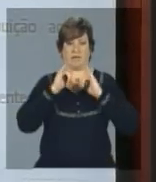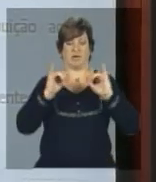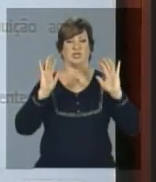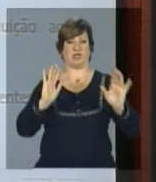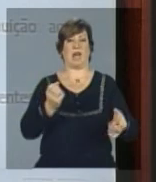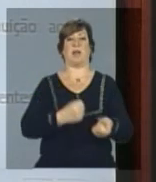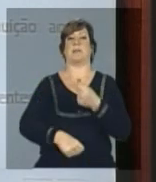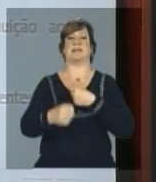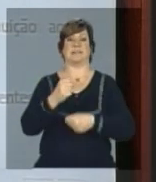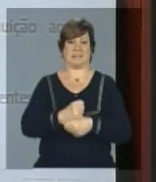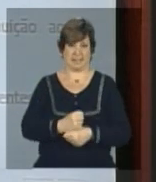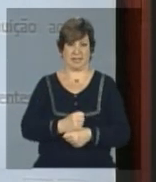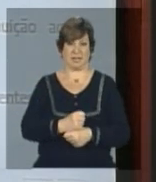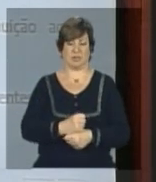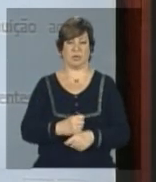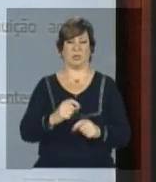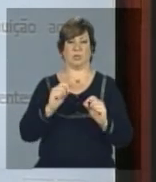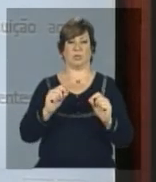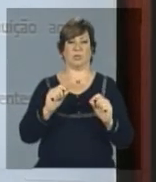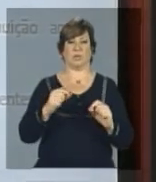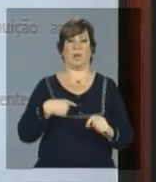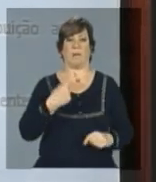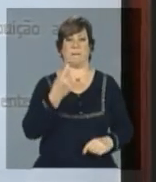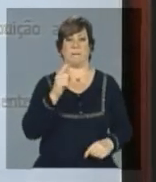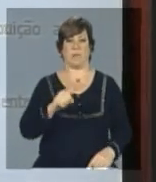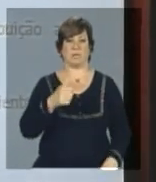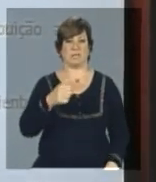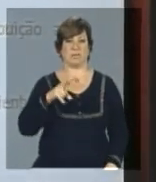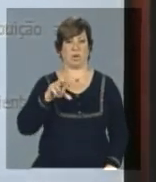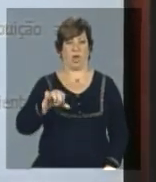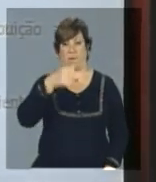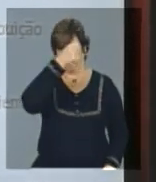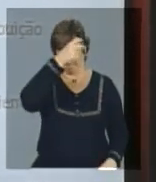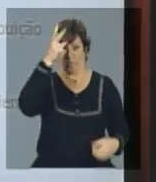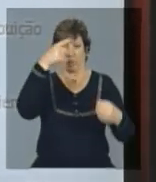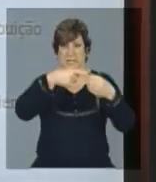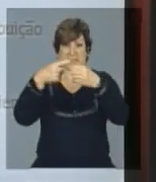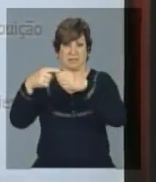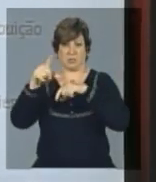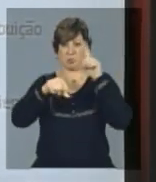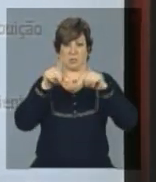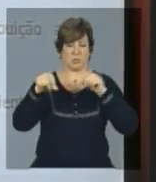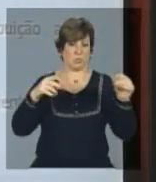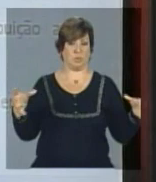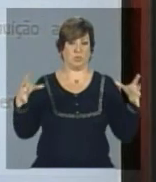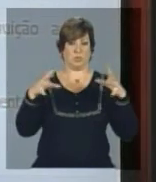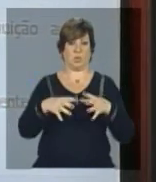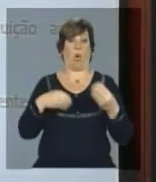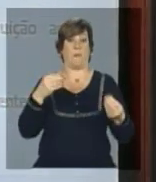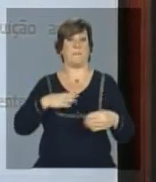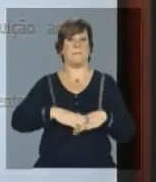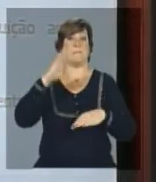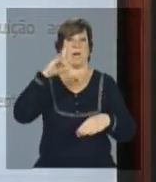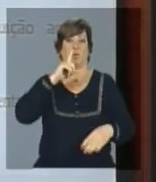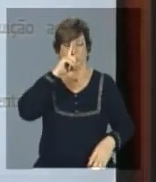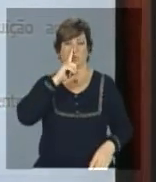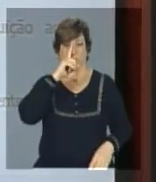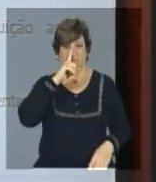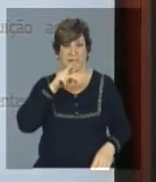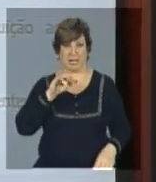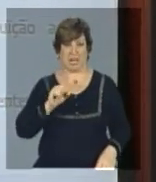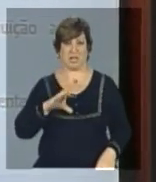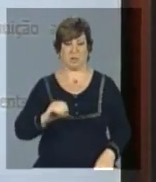anunciamos já no ano passado que os 1.159 municípios que foram selecionados como municípios de maior risco,